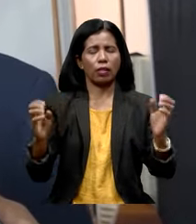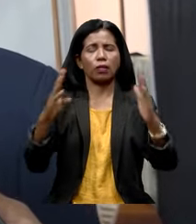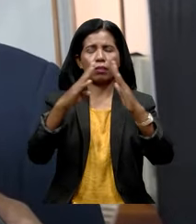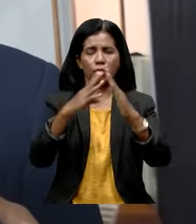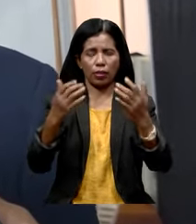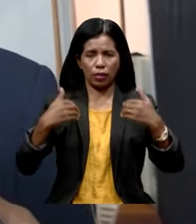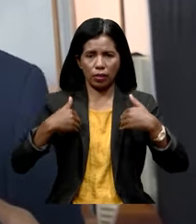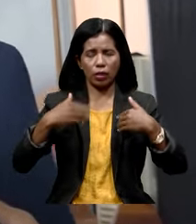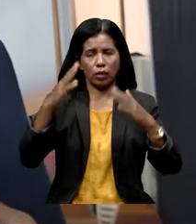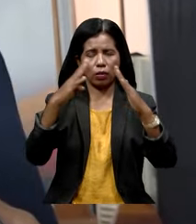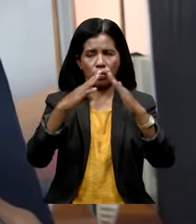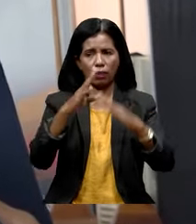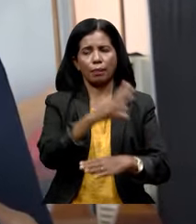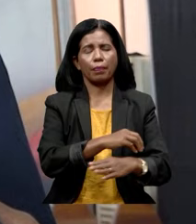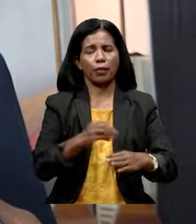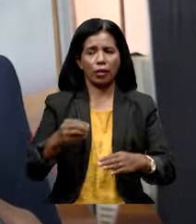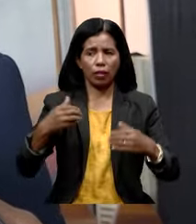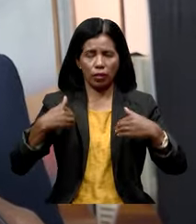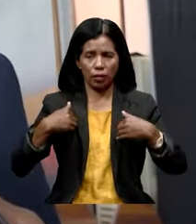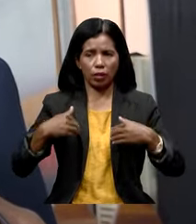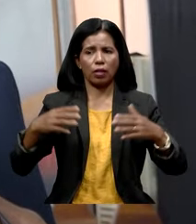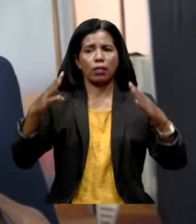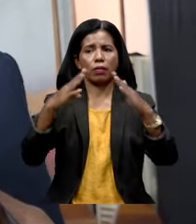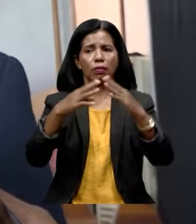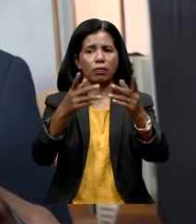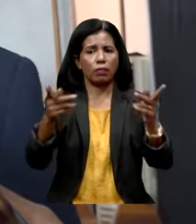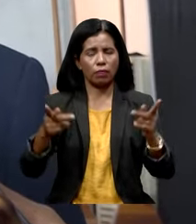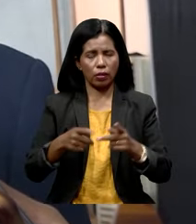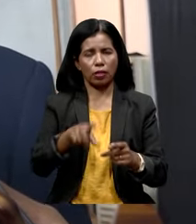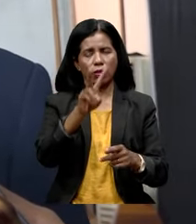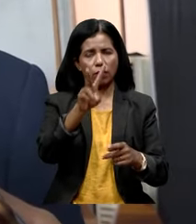ouro, se é uma, bando da lumba, se é uma, liurua,